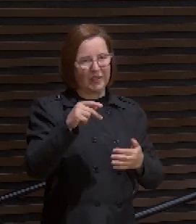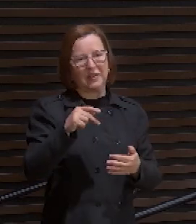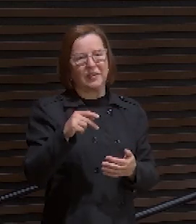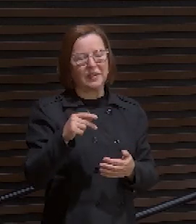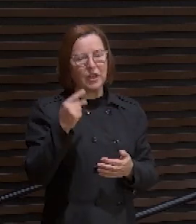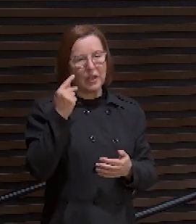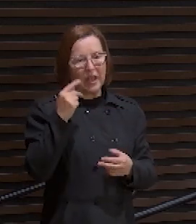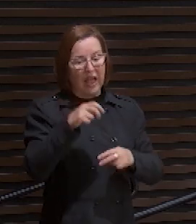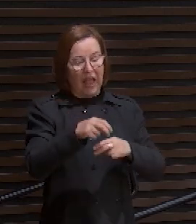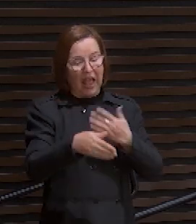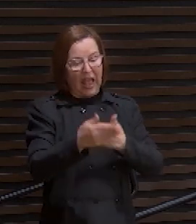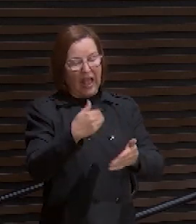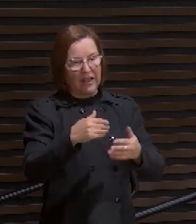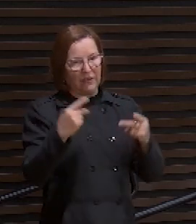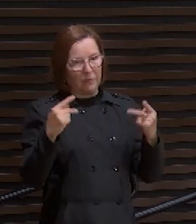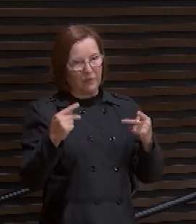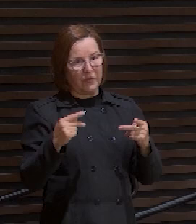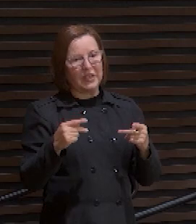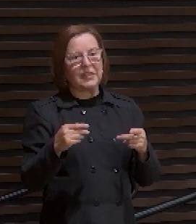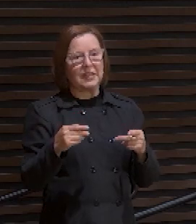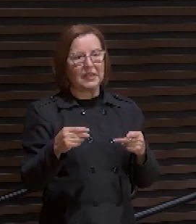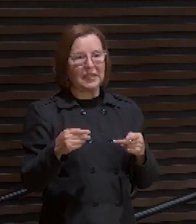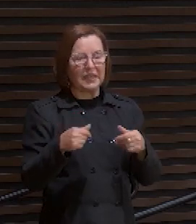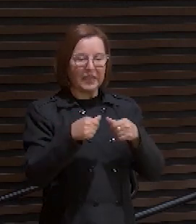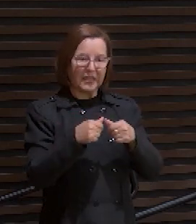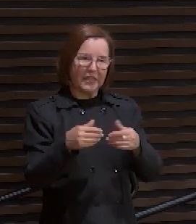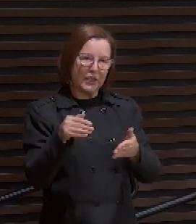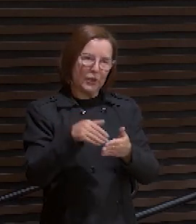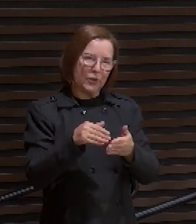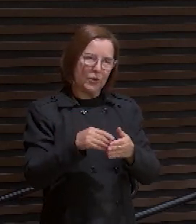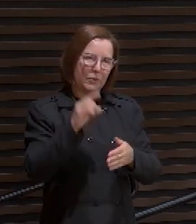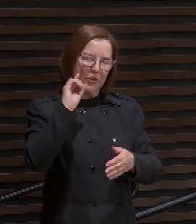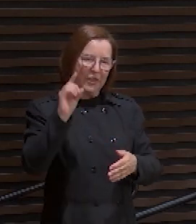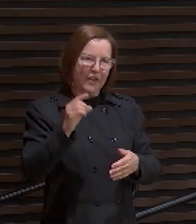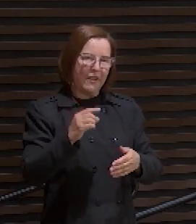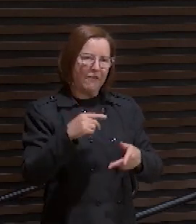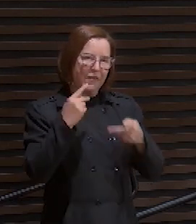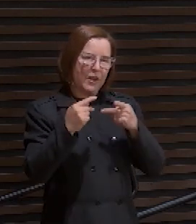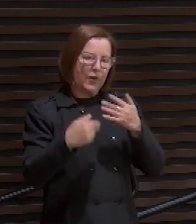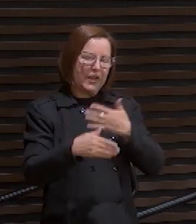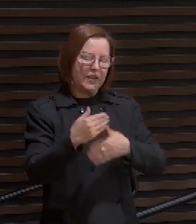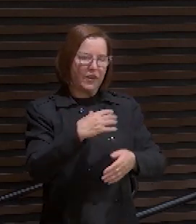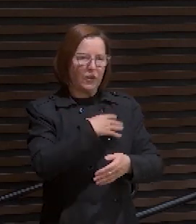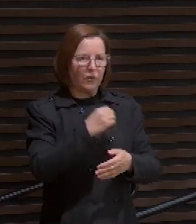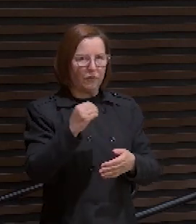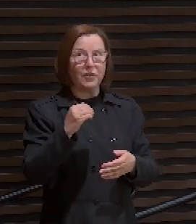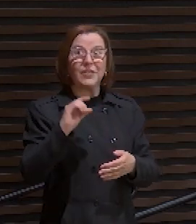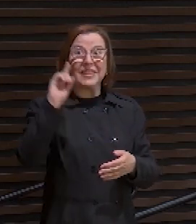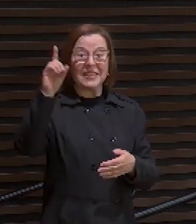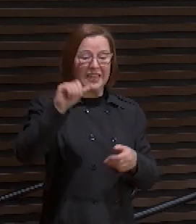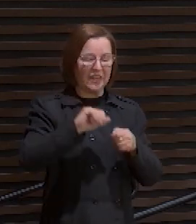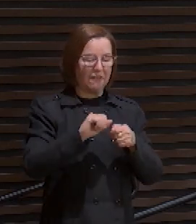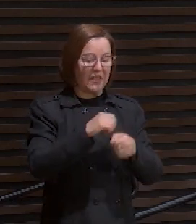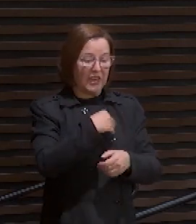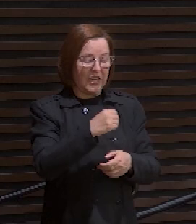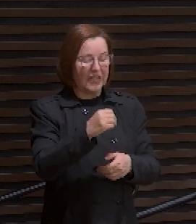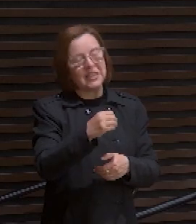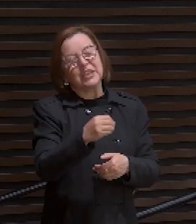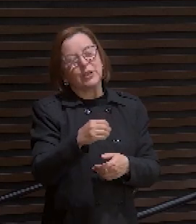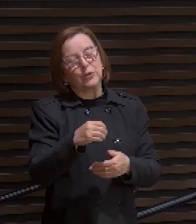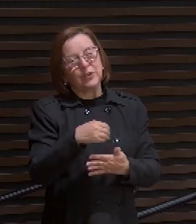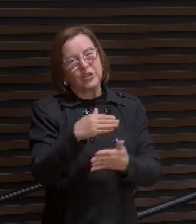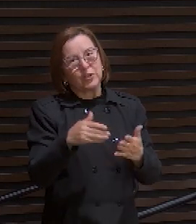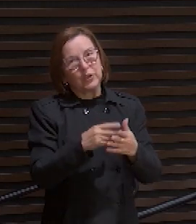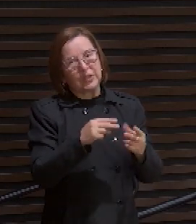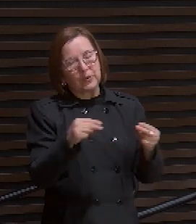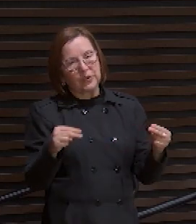profetas, nesses últimos dias ele nos falou pelo Filho, a quem constituiu o herdeiro de todas as coisas. E ele no verso